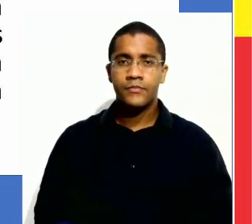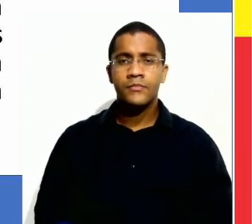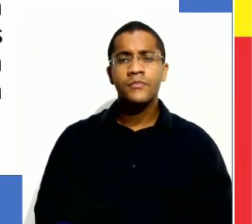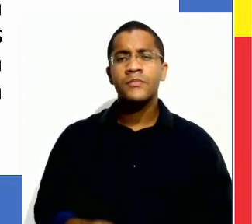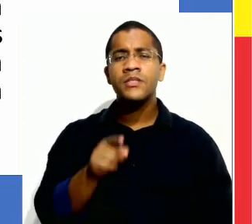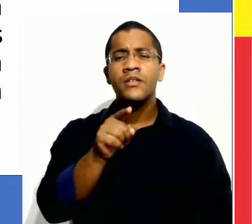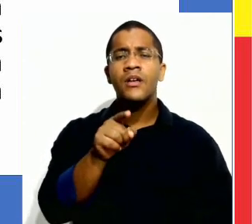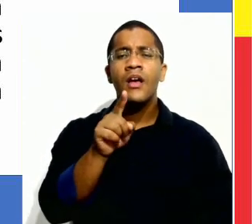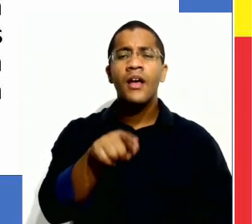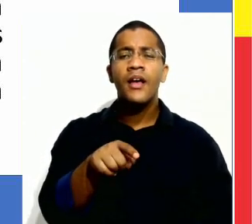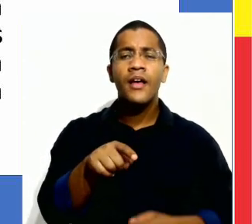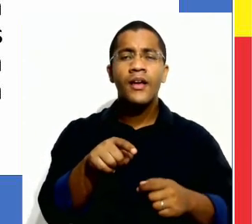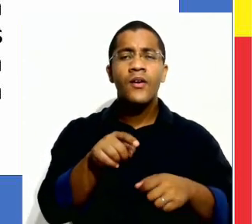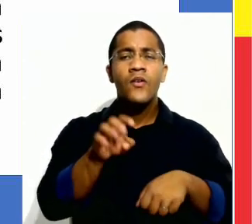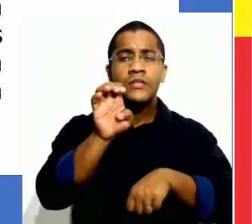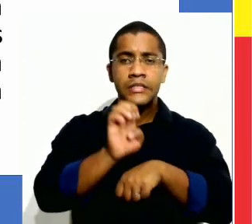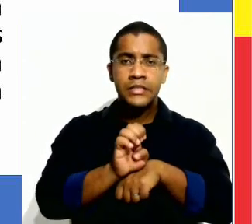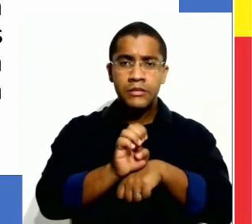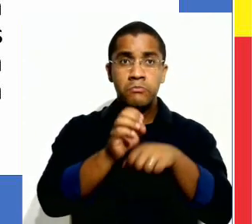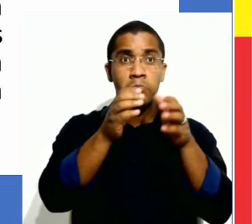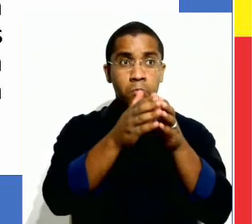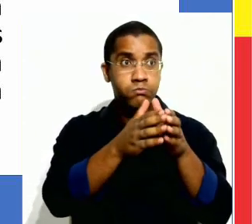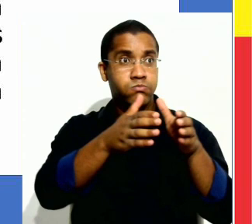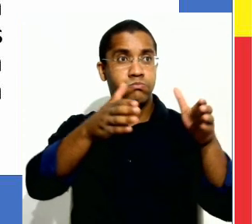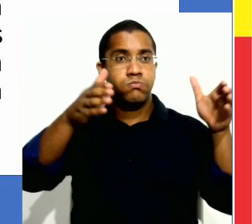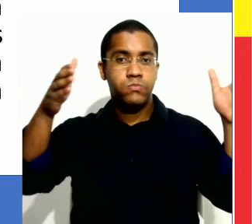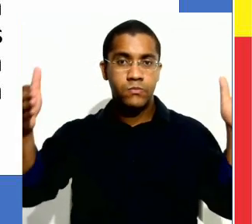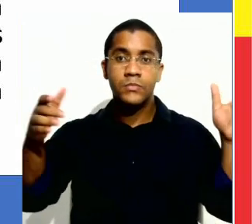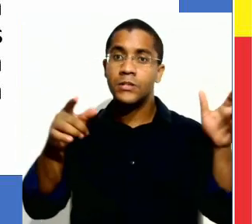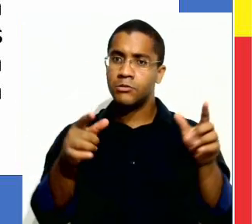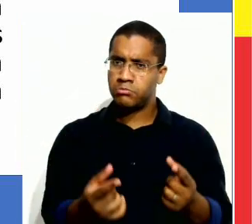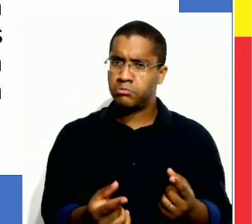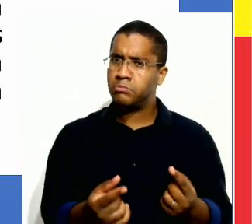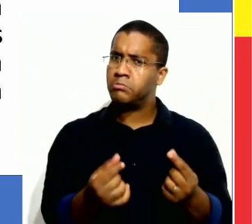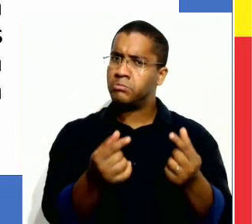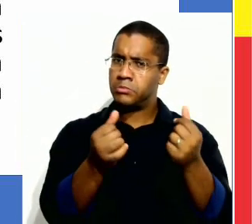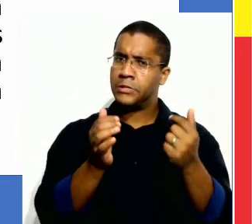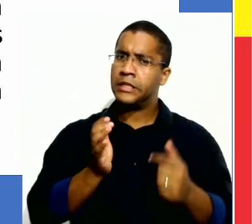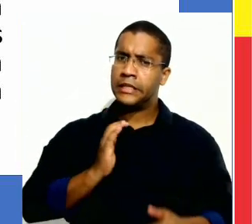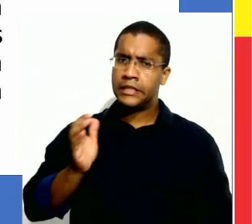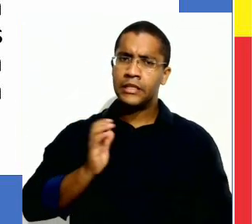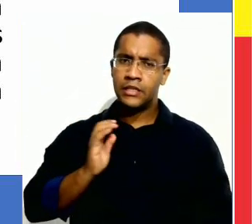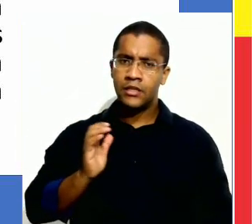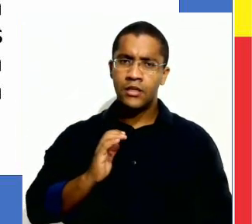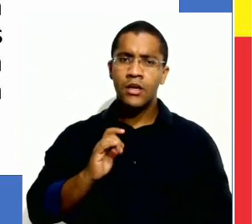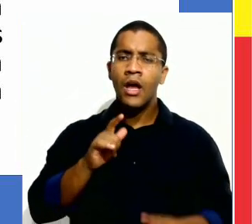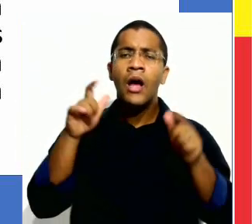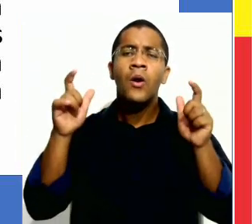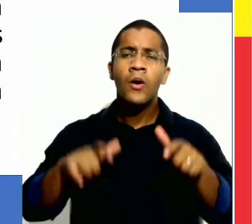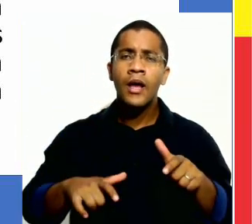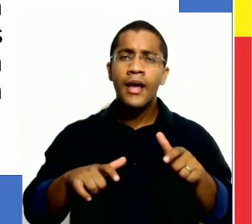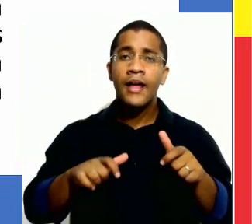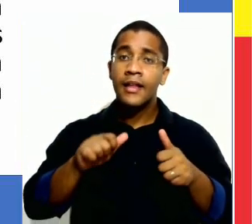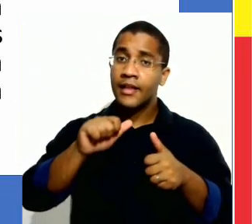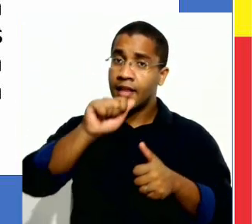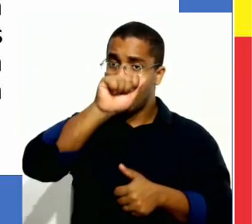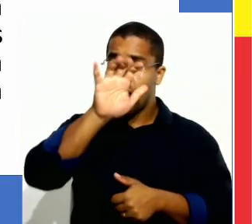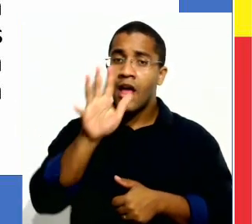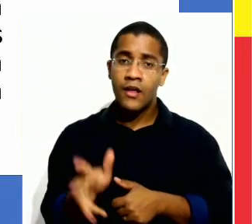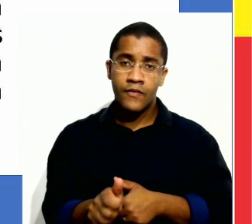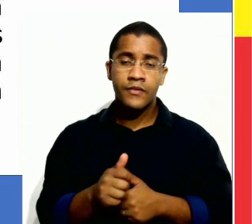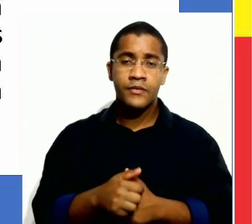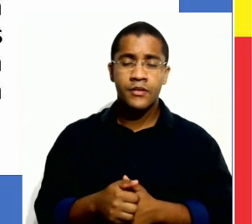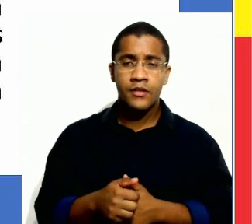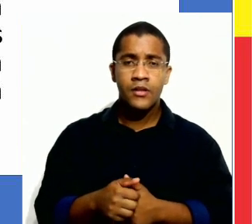foi um estado grande e rico que existiu na África Ocidental. No